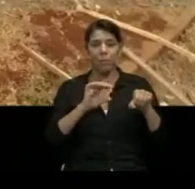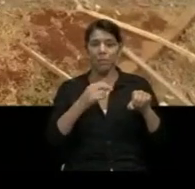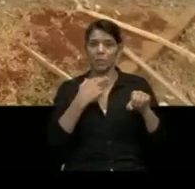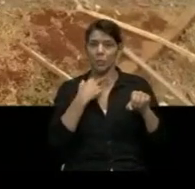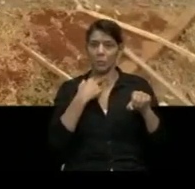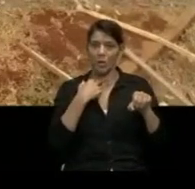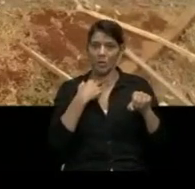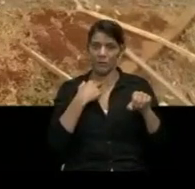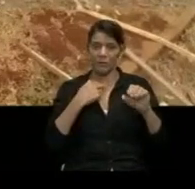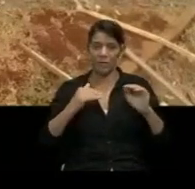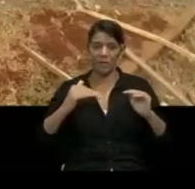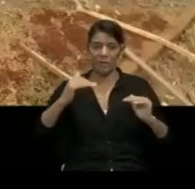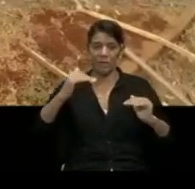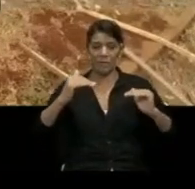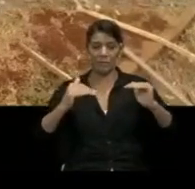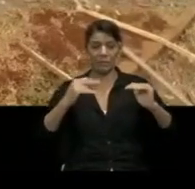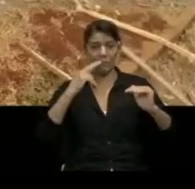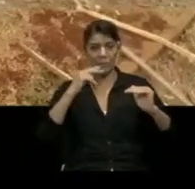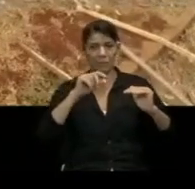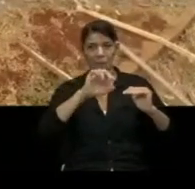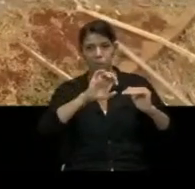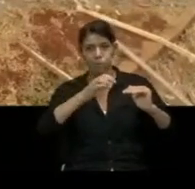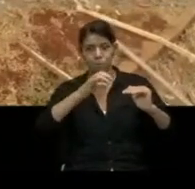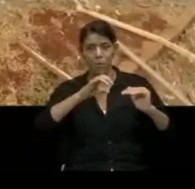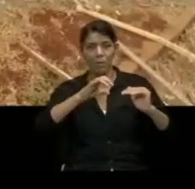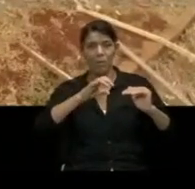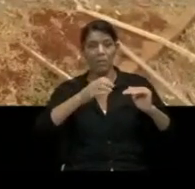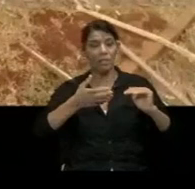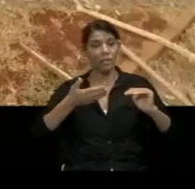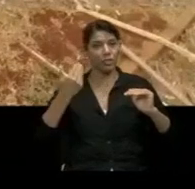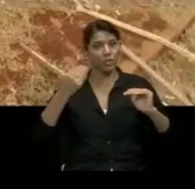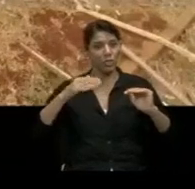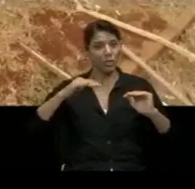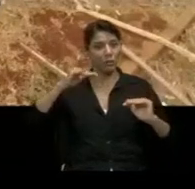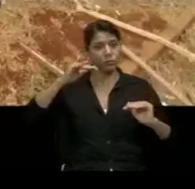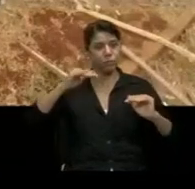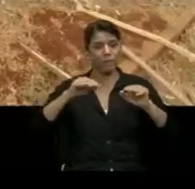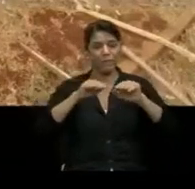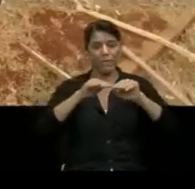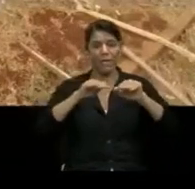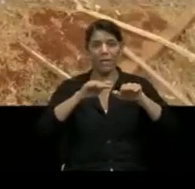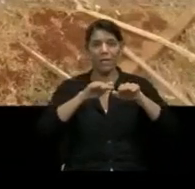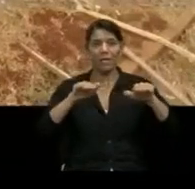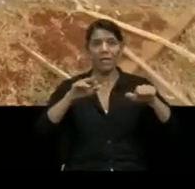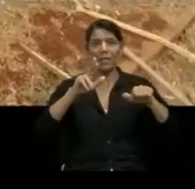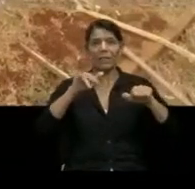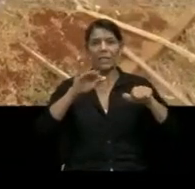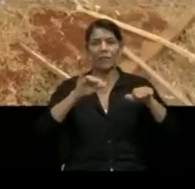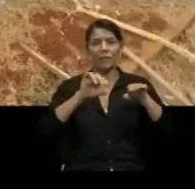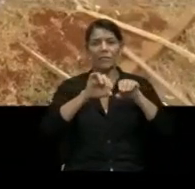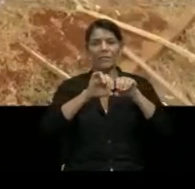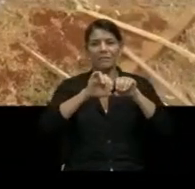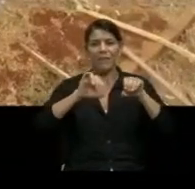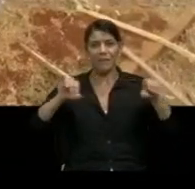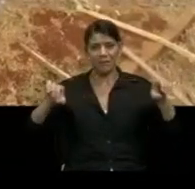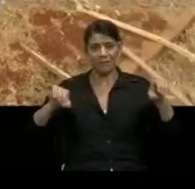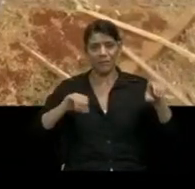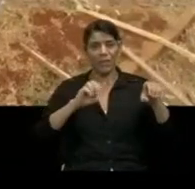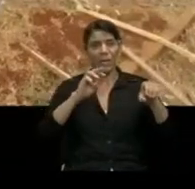Então, sempre que identificou bolha dentro dela, tenta tirar essa bolha, tá? Porque senão você não vai ter uma